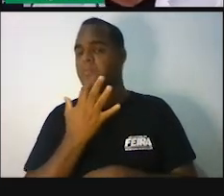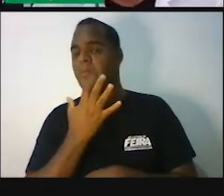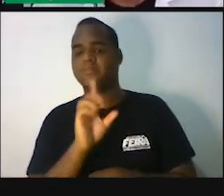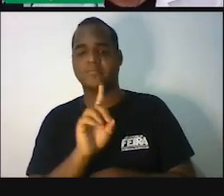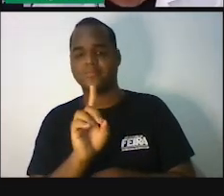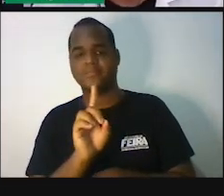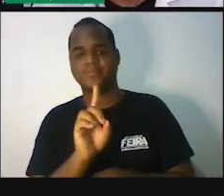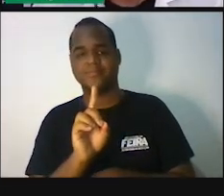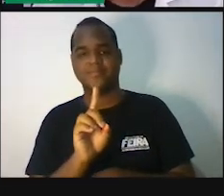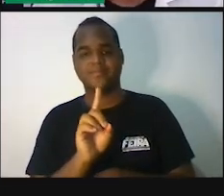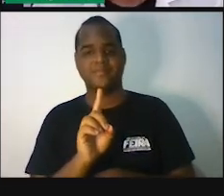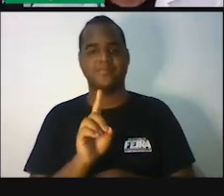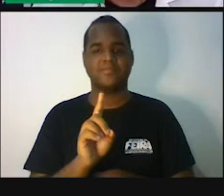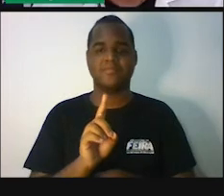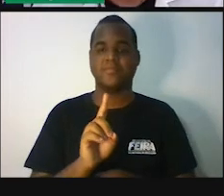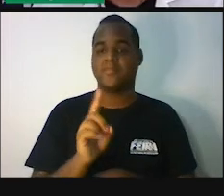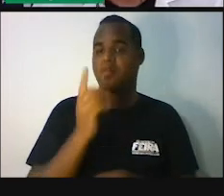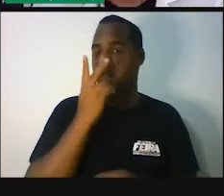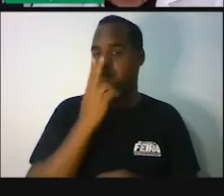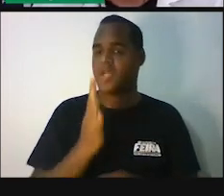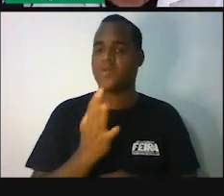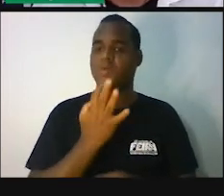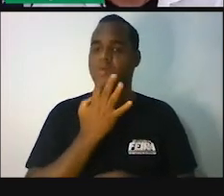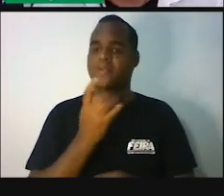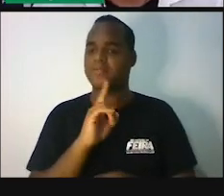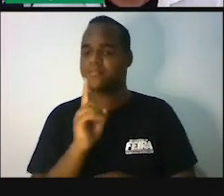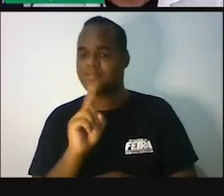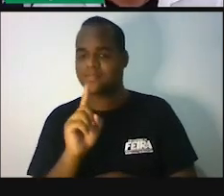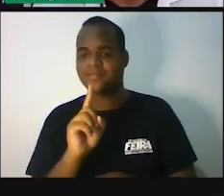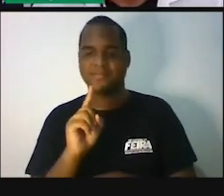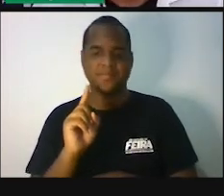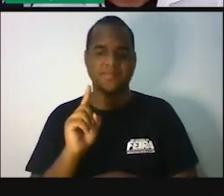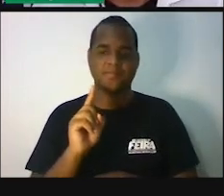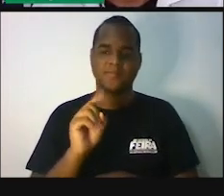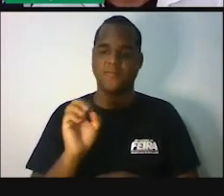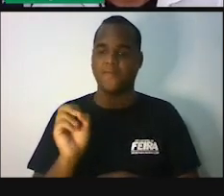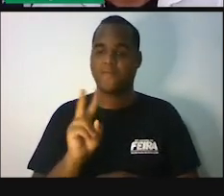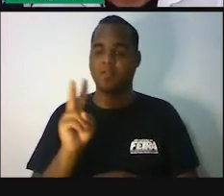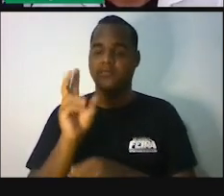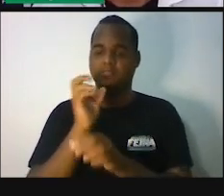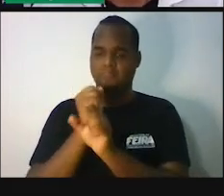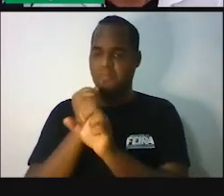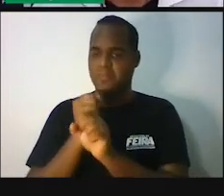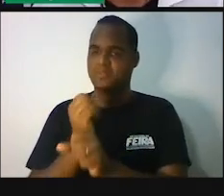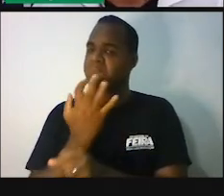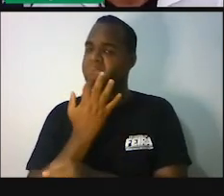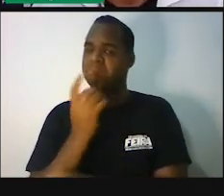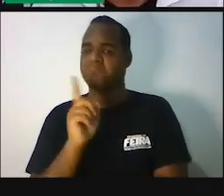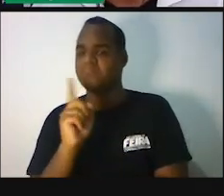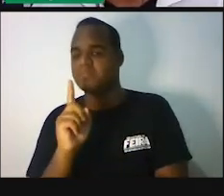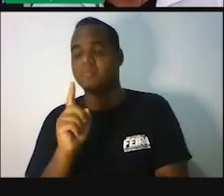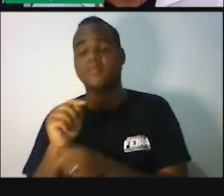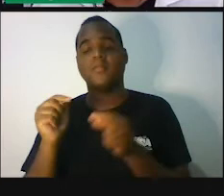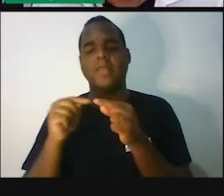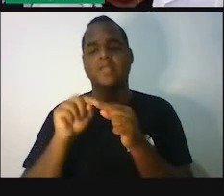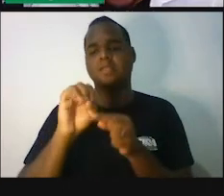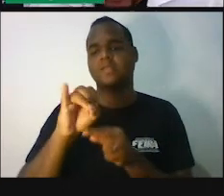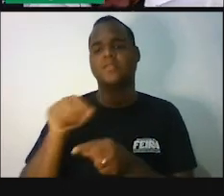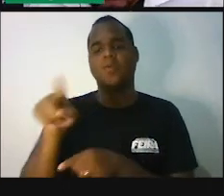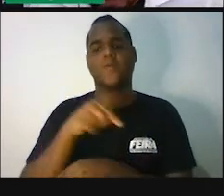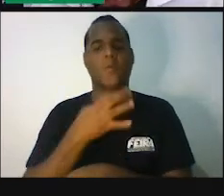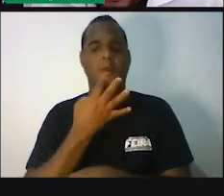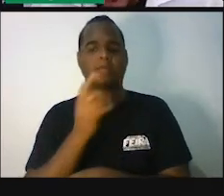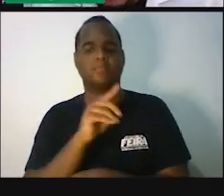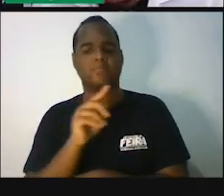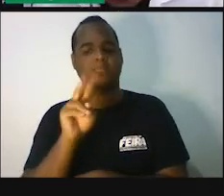desconhecido. É um valor que nós não conhecemos. Se não conhecemos, eu vou fazer assim, ó, eu